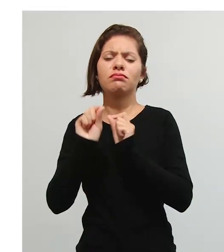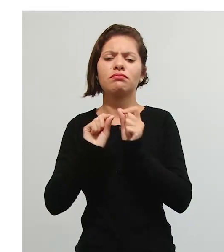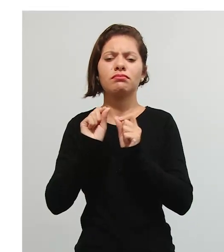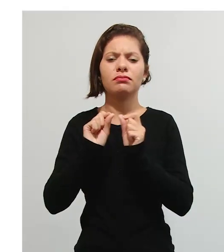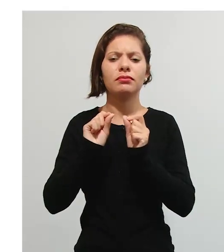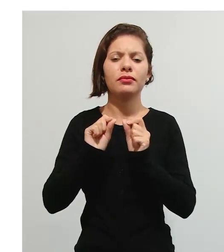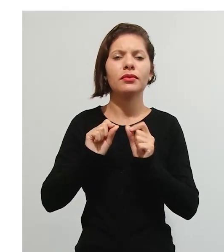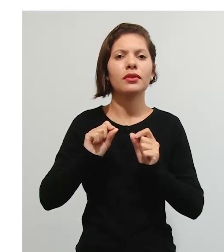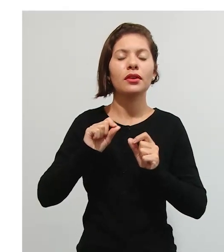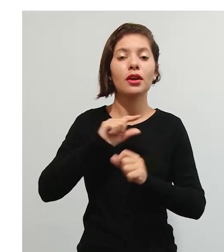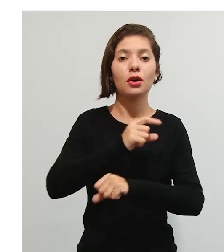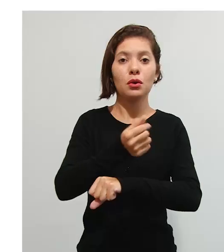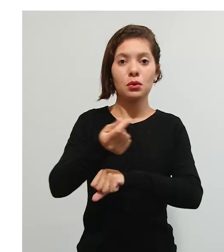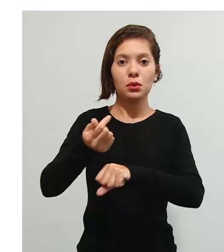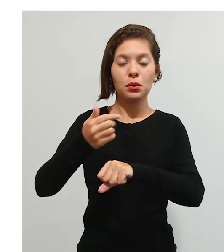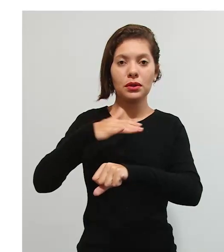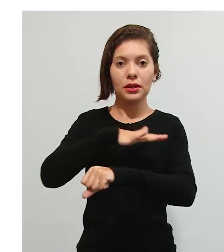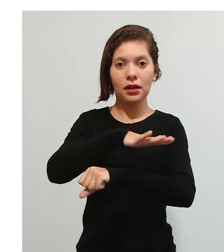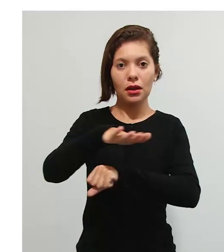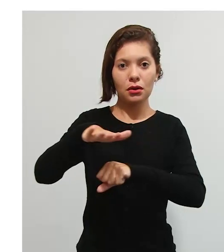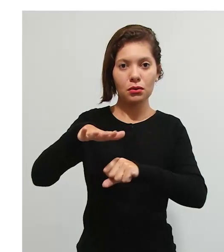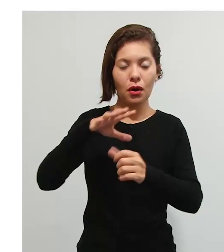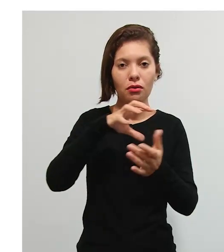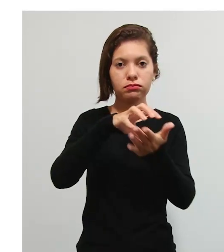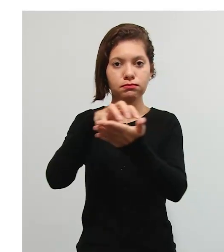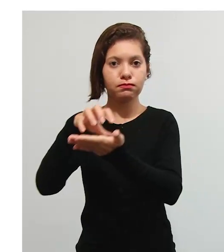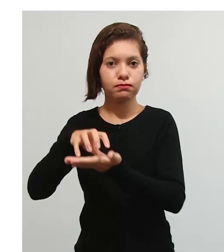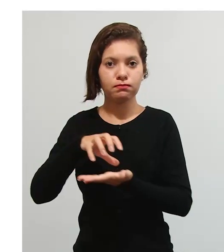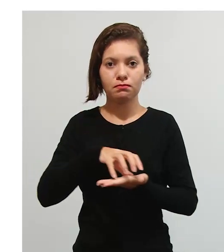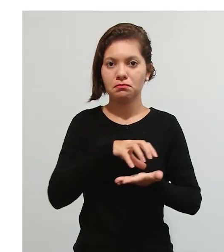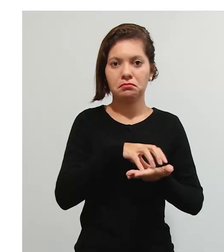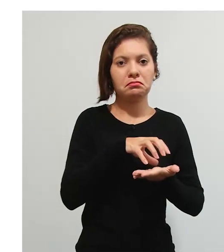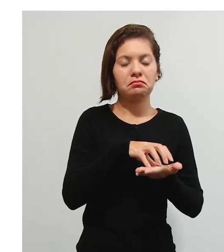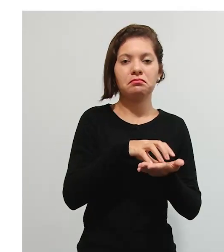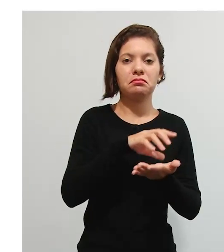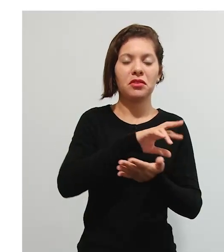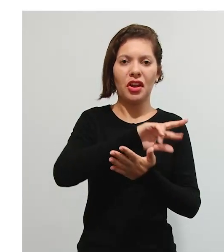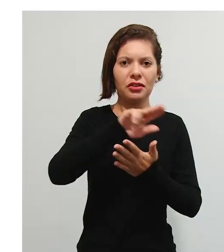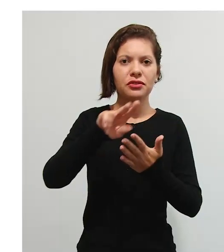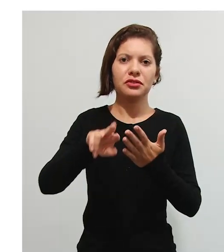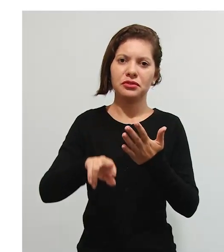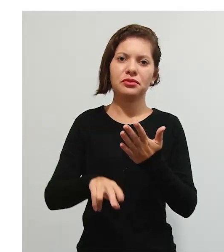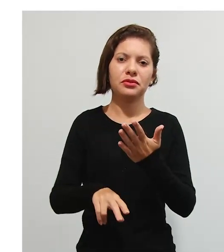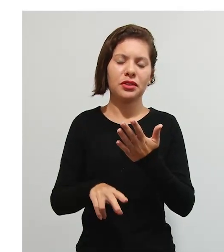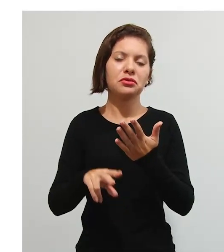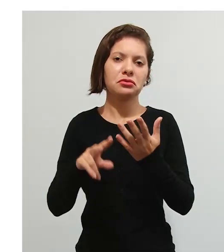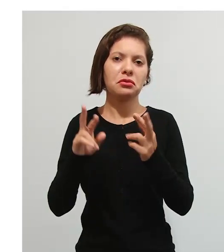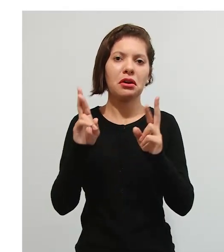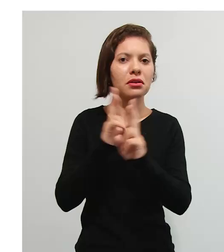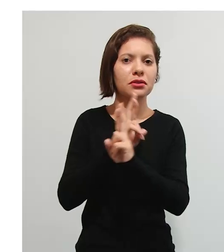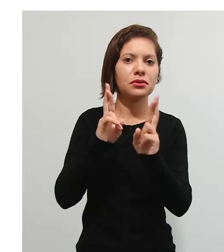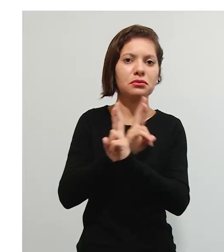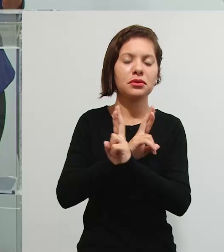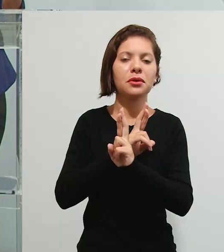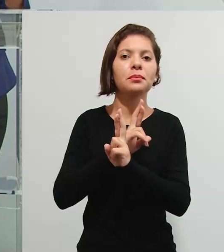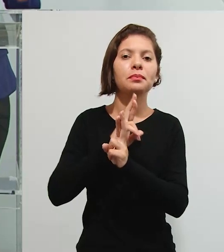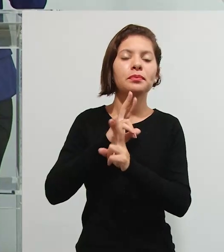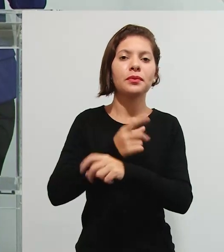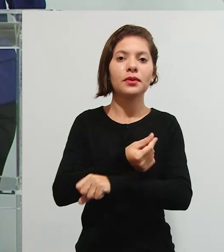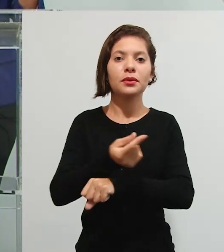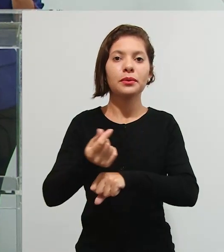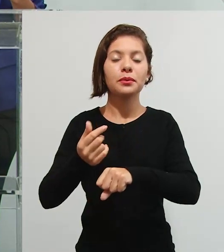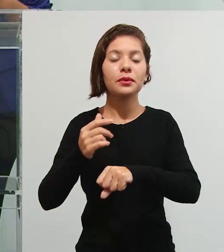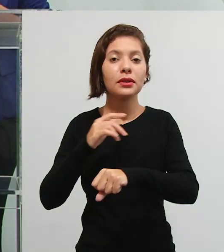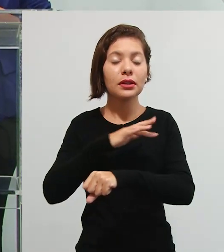Que ele vai adentrar em diversos setores da sociedade, né? Então, o neoliberalismo, ele traz